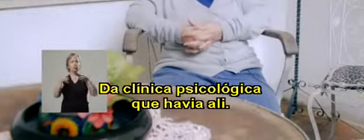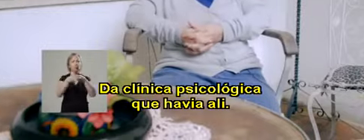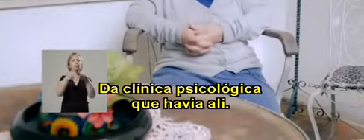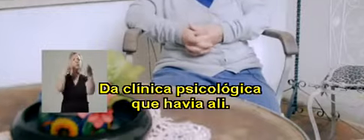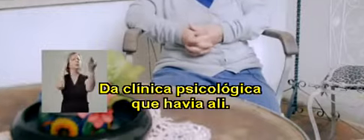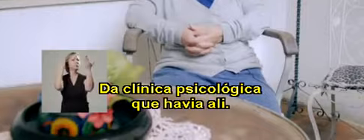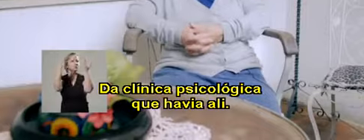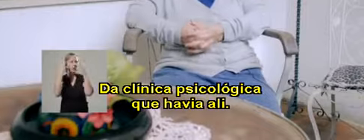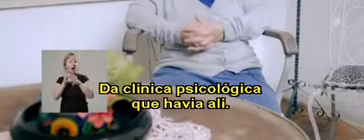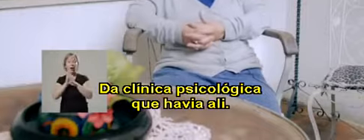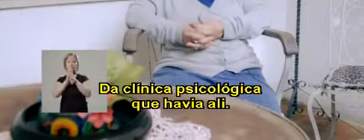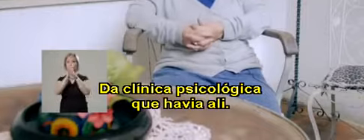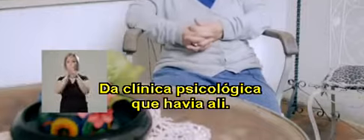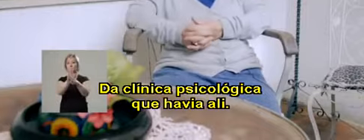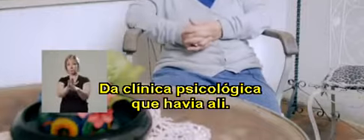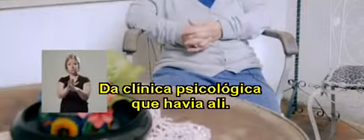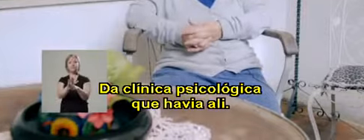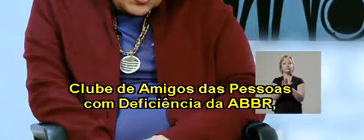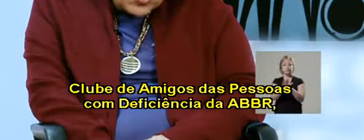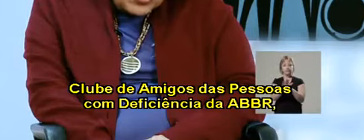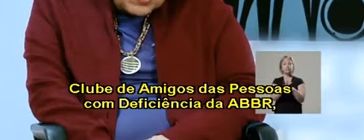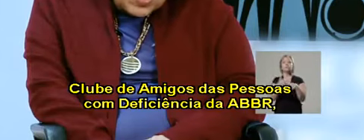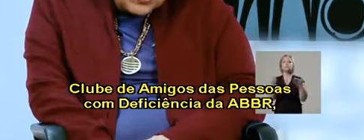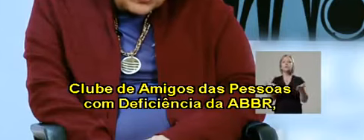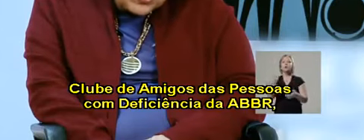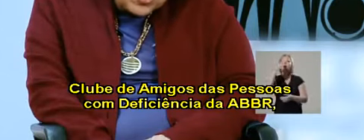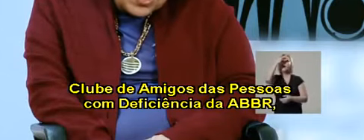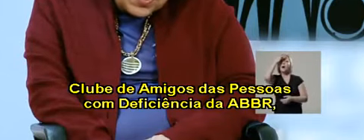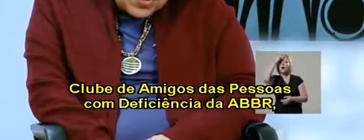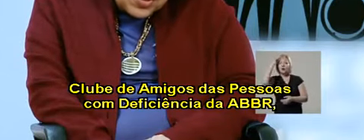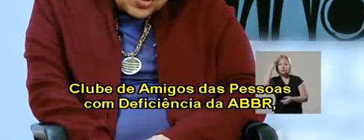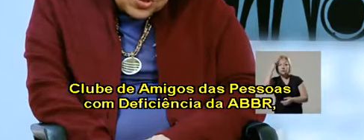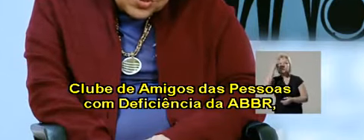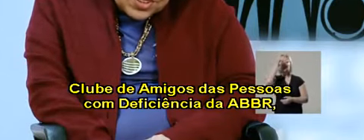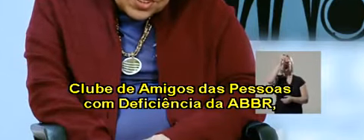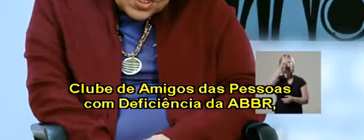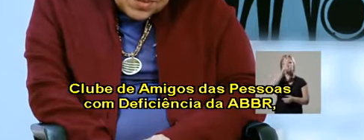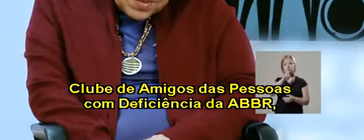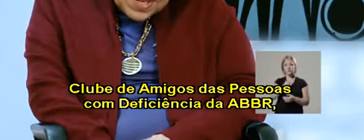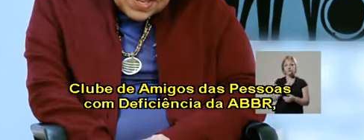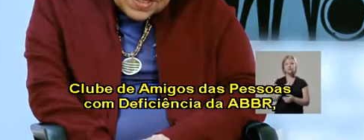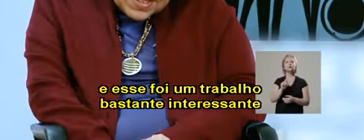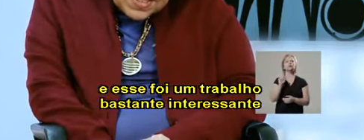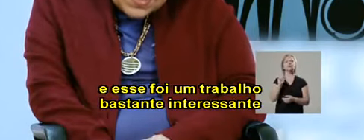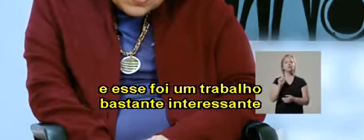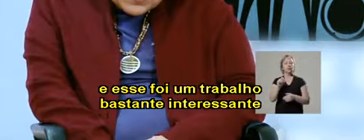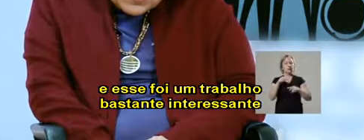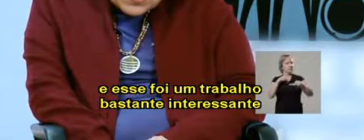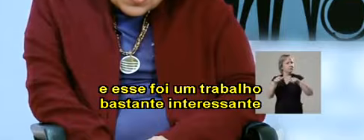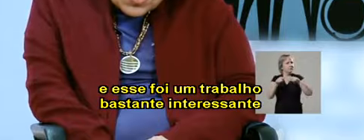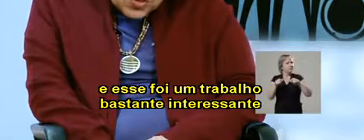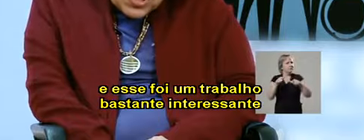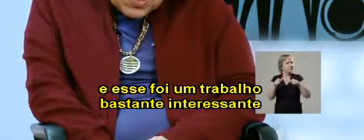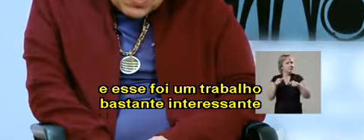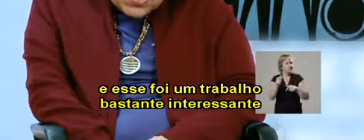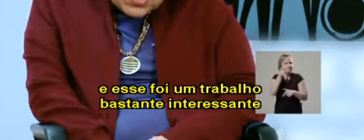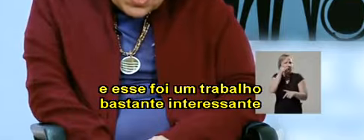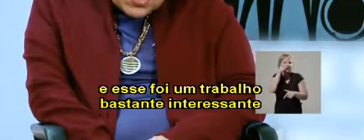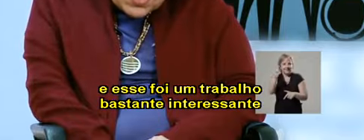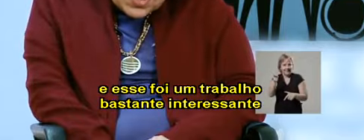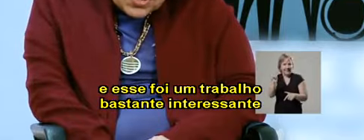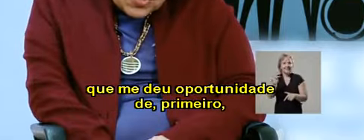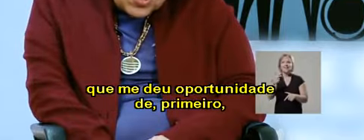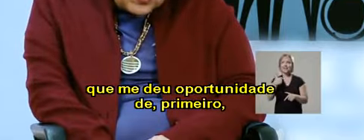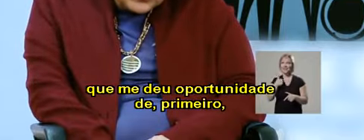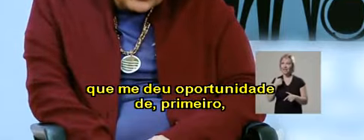Clínica Psicológica que havia ali. Clube de Amigos das Pessoas com Deficiência da ABBR. E esse foi um trabalho